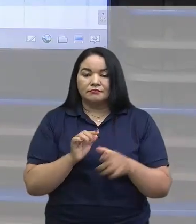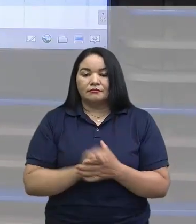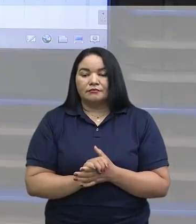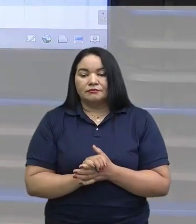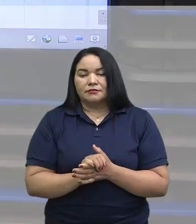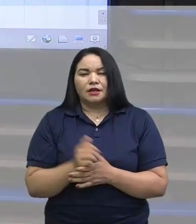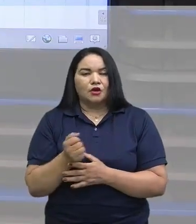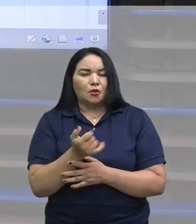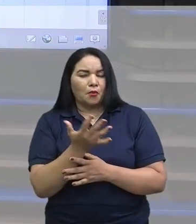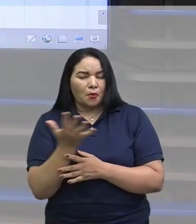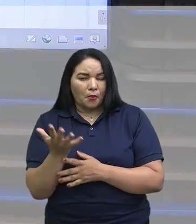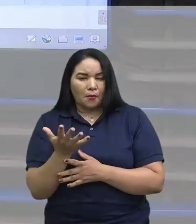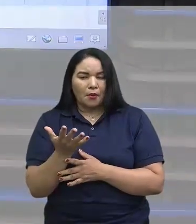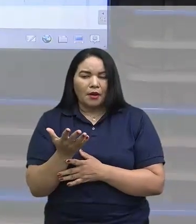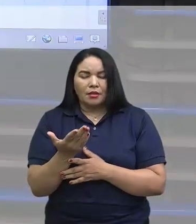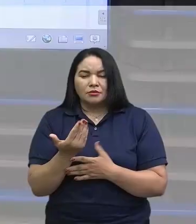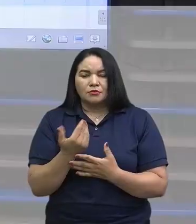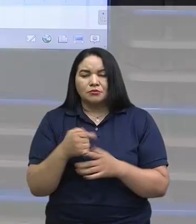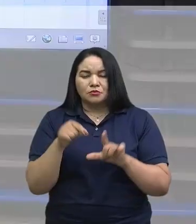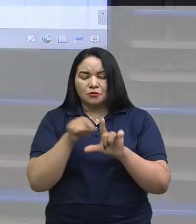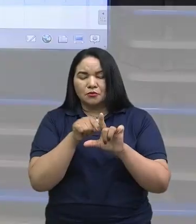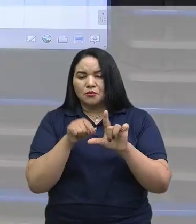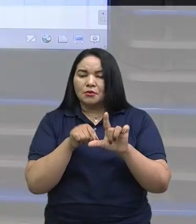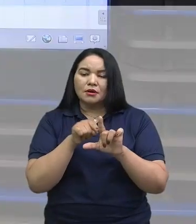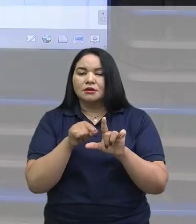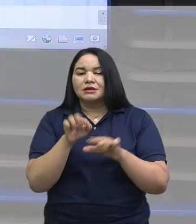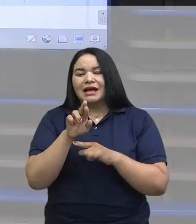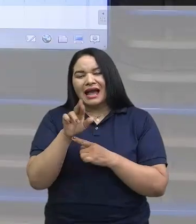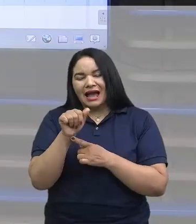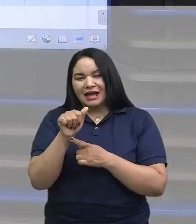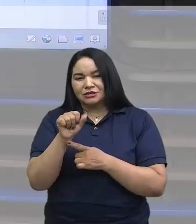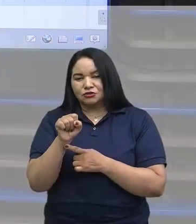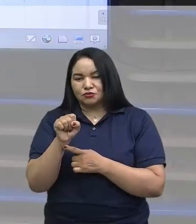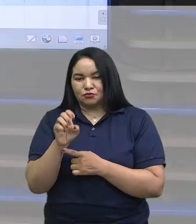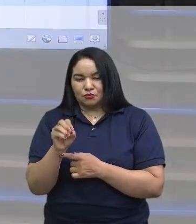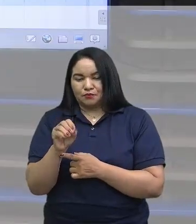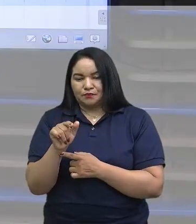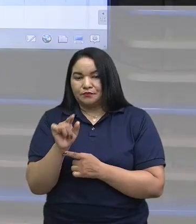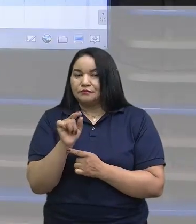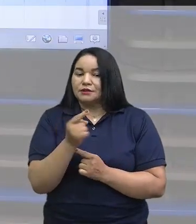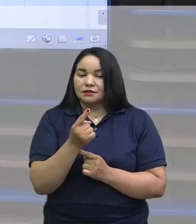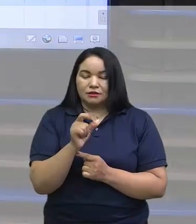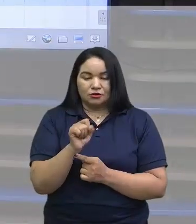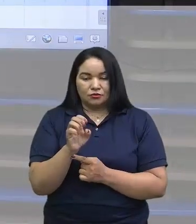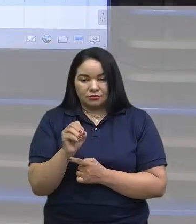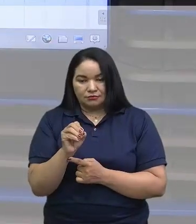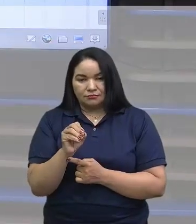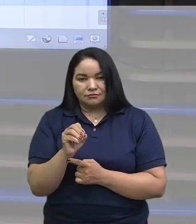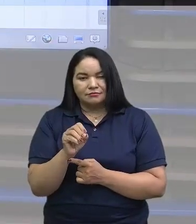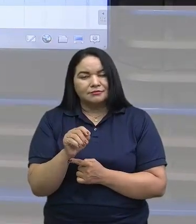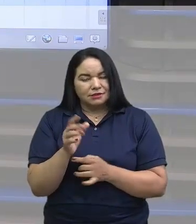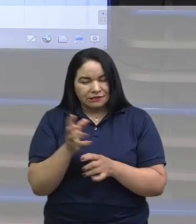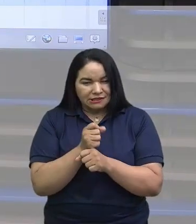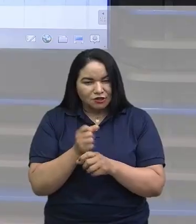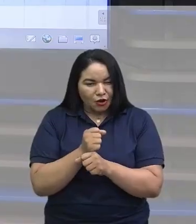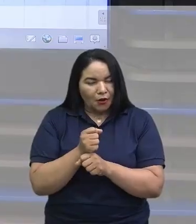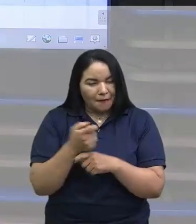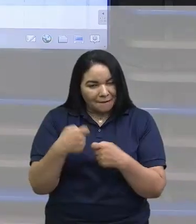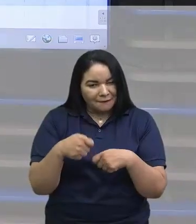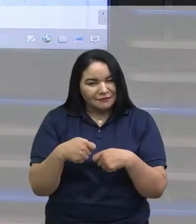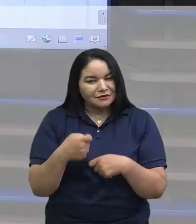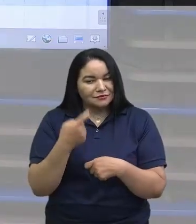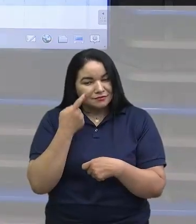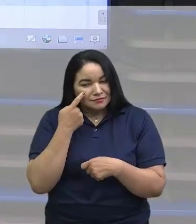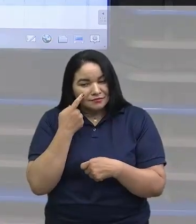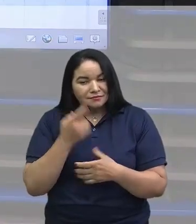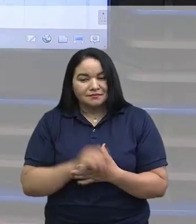mesmo? Ele mede 180 graus. Então, vem aqui comigo, porque agora temos alguns cálculos para fazer, concorda? Temos aqui